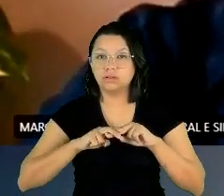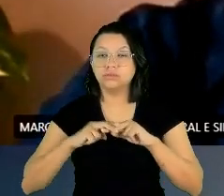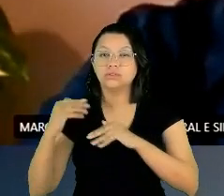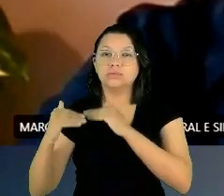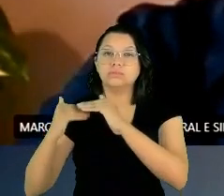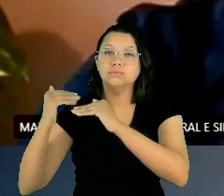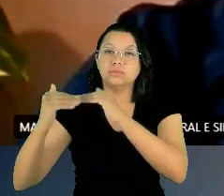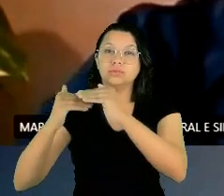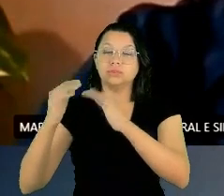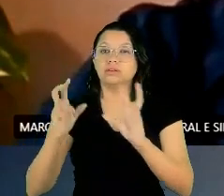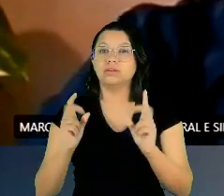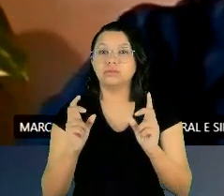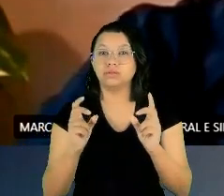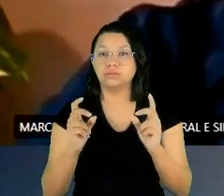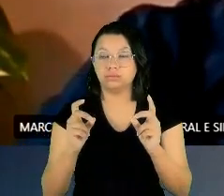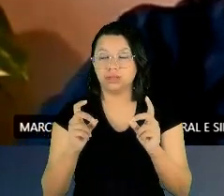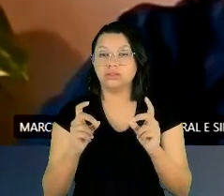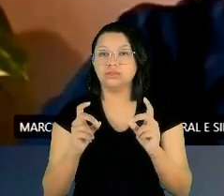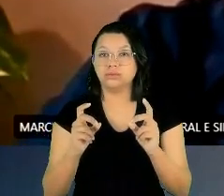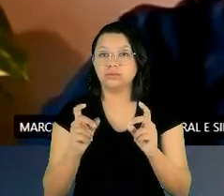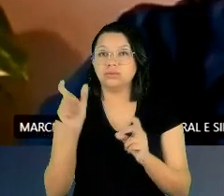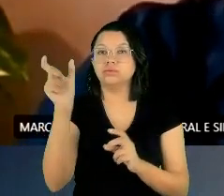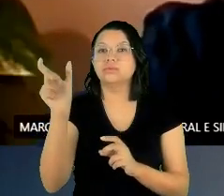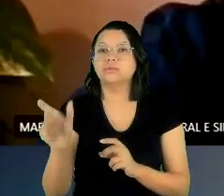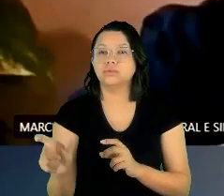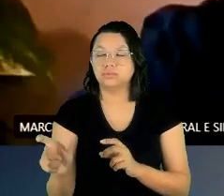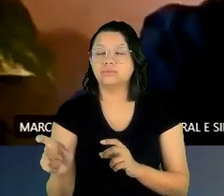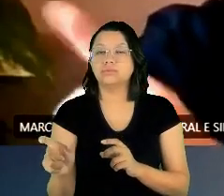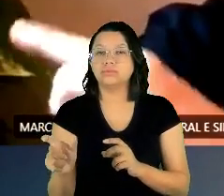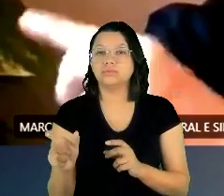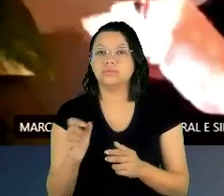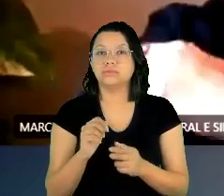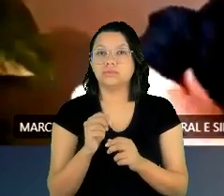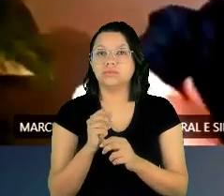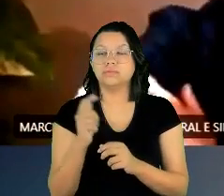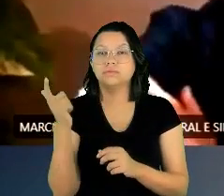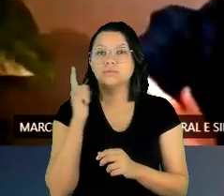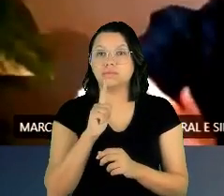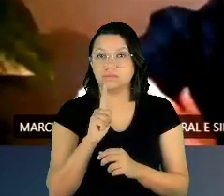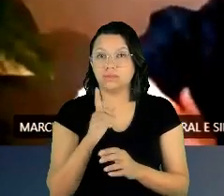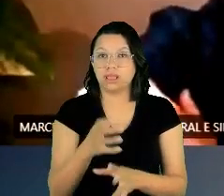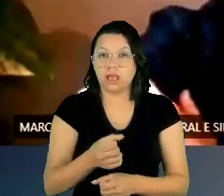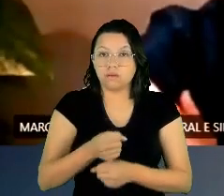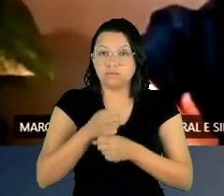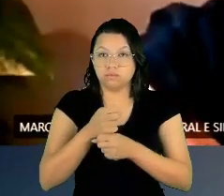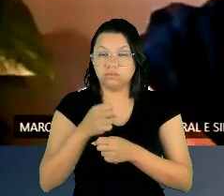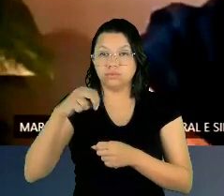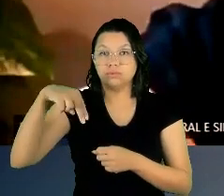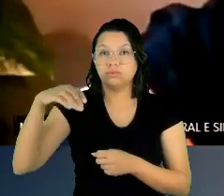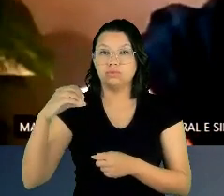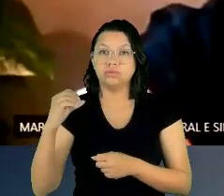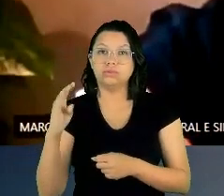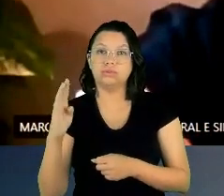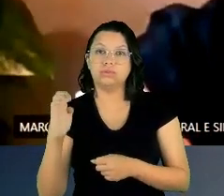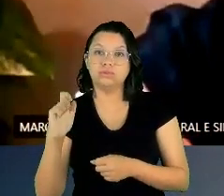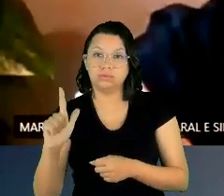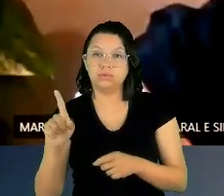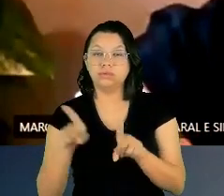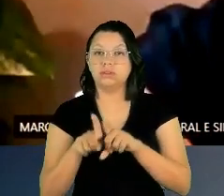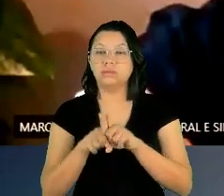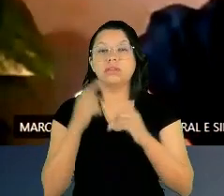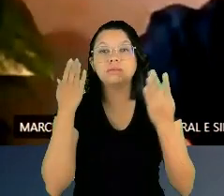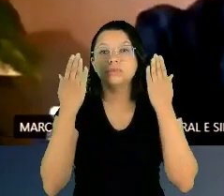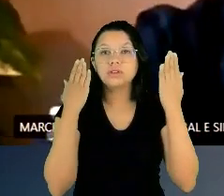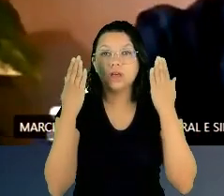de um processo automático que o ganhador de prêmio Nobel, Daniel Kahneman e Amos Tversky, também psicólogo,